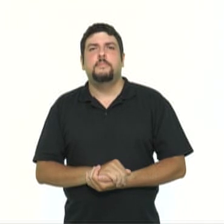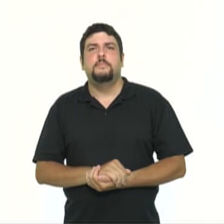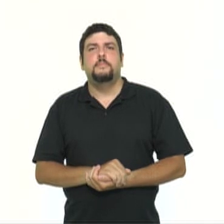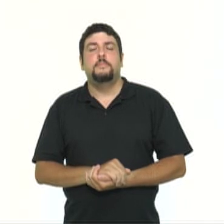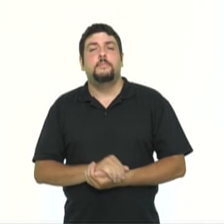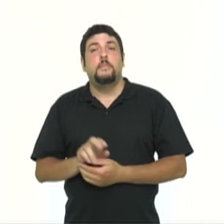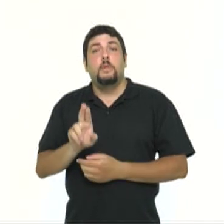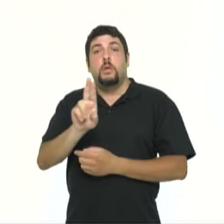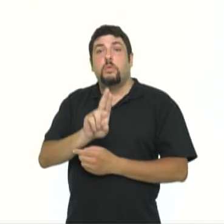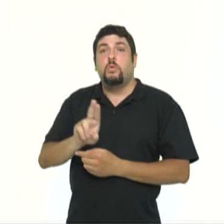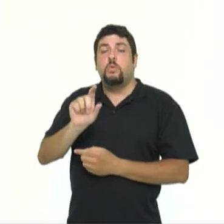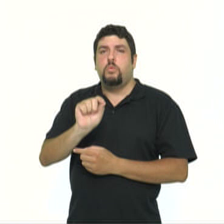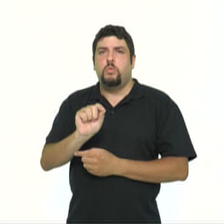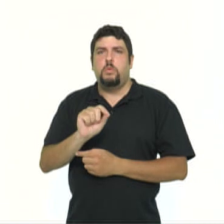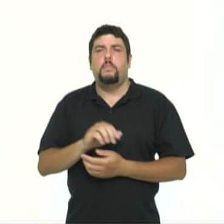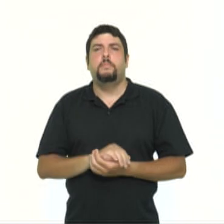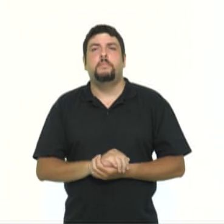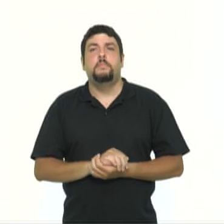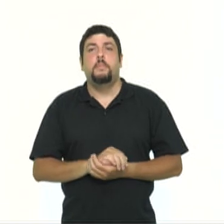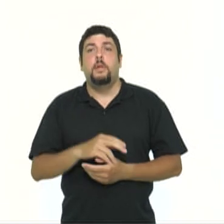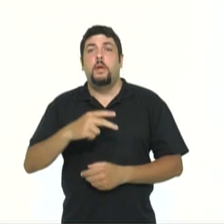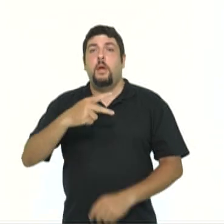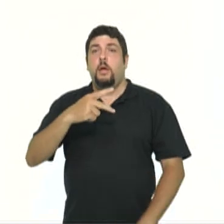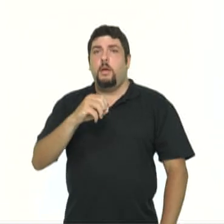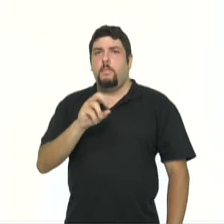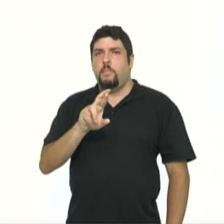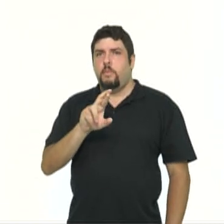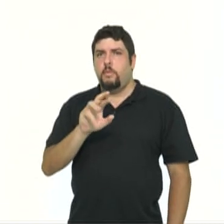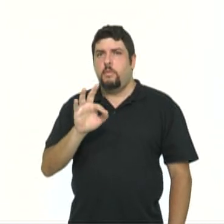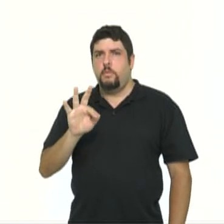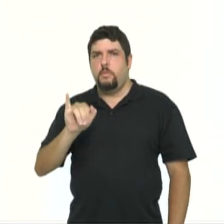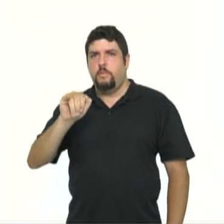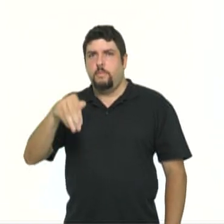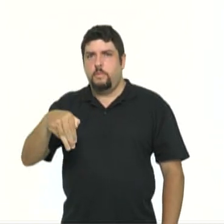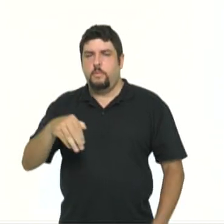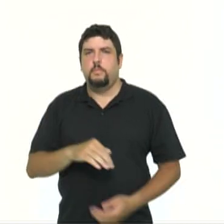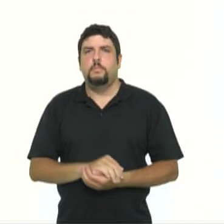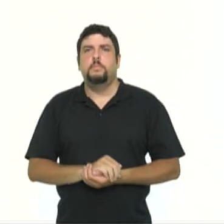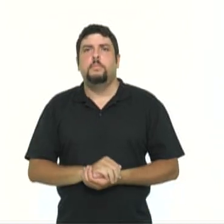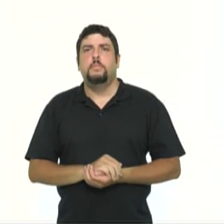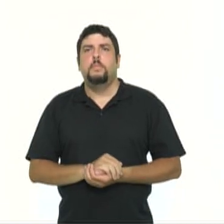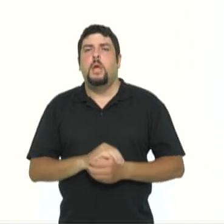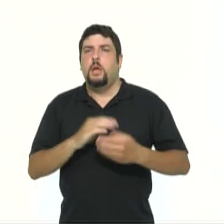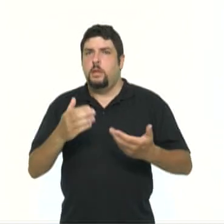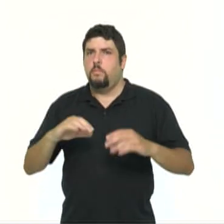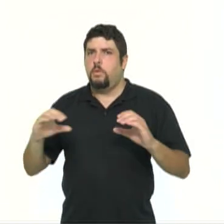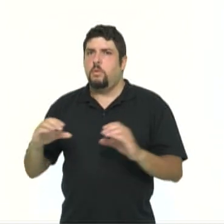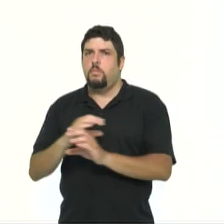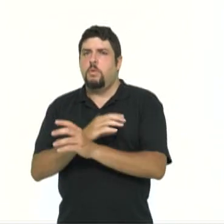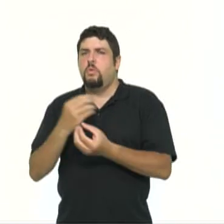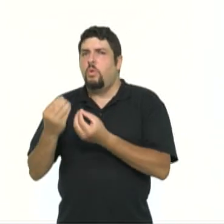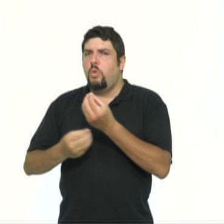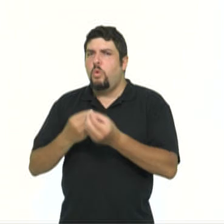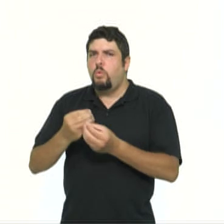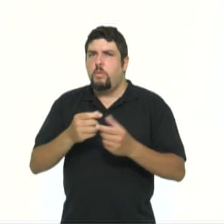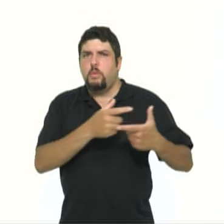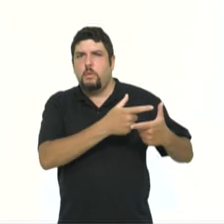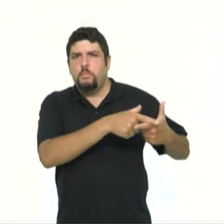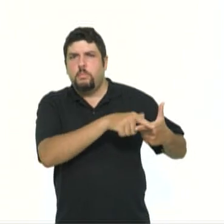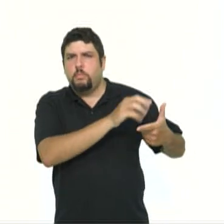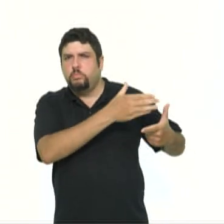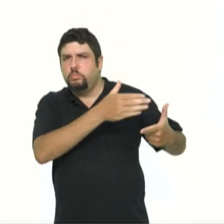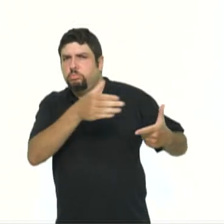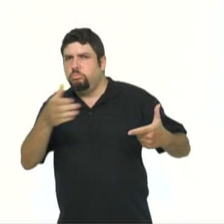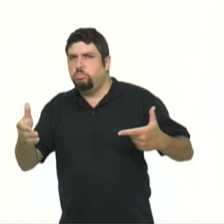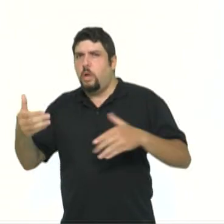Ele utilizou o termo por fim. Na conclusão, ele traz as intervenções para o problema inicial. Ele